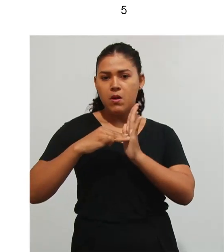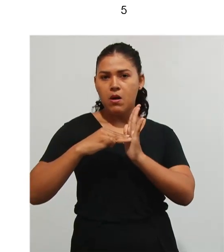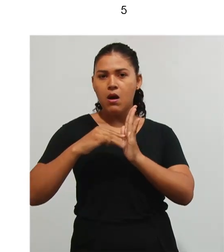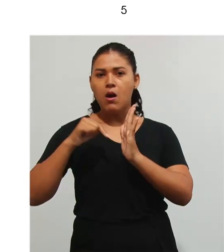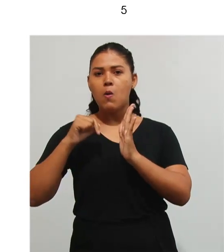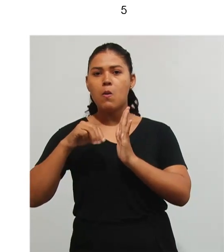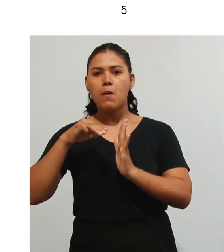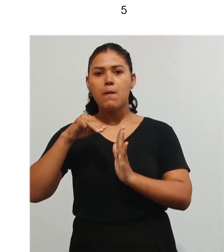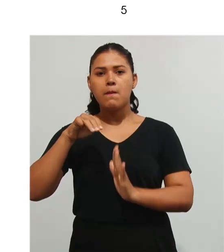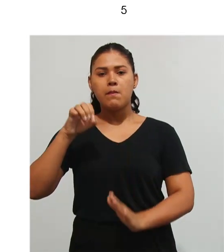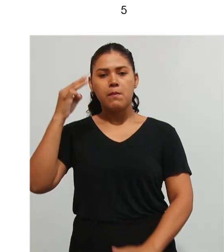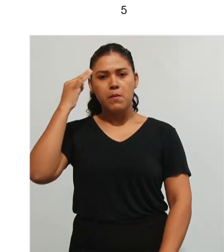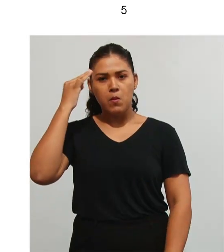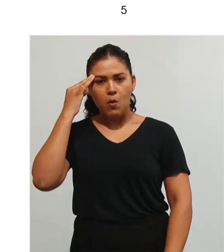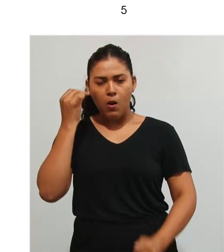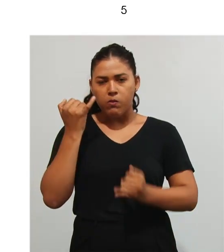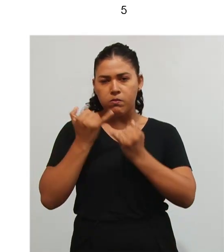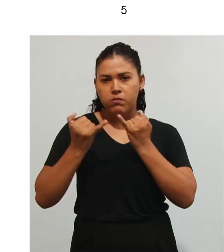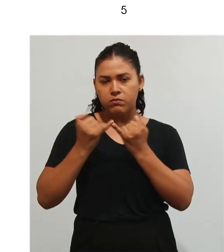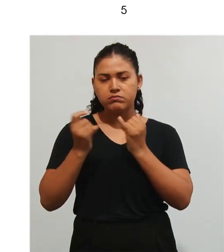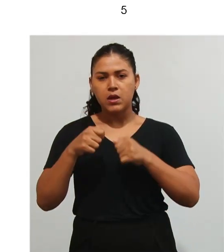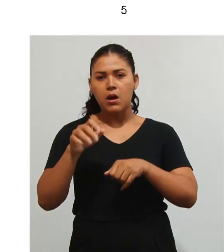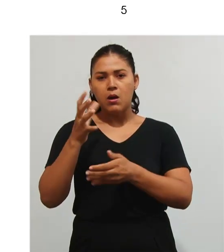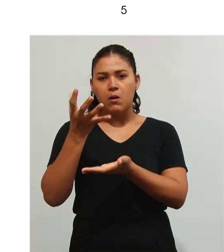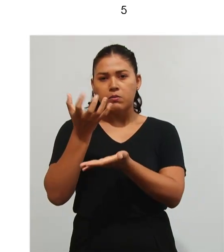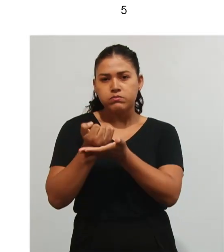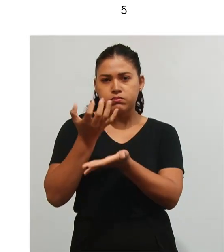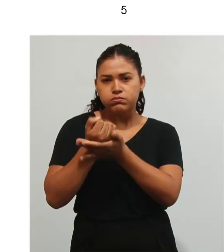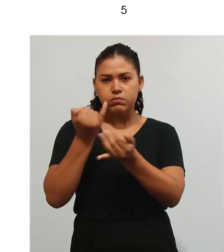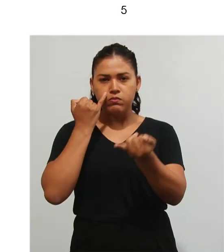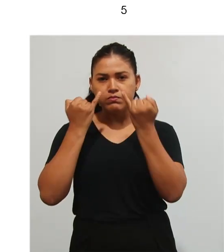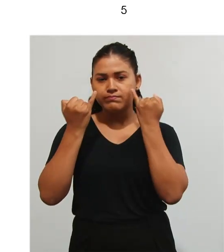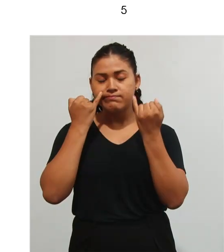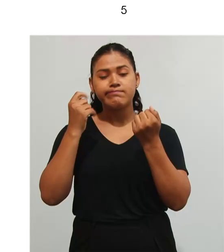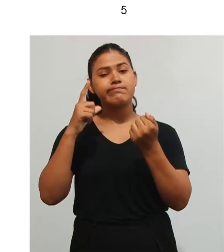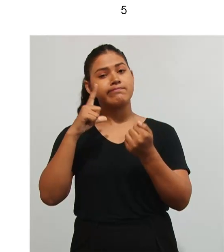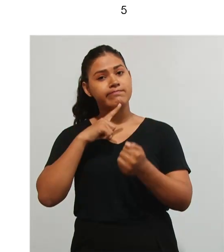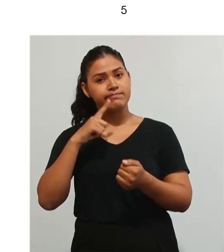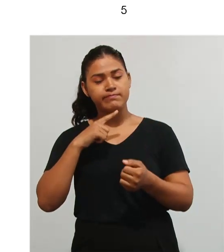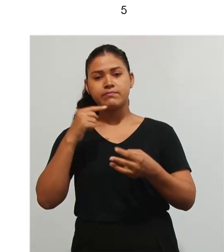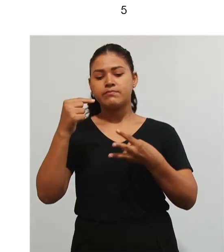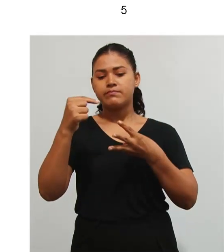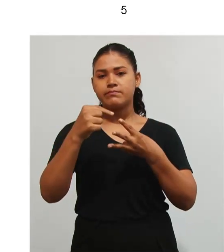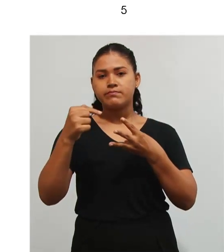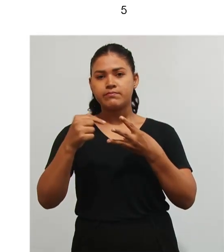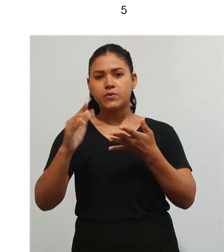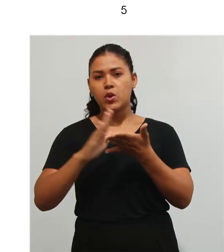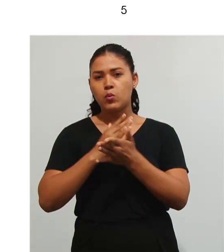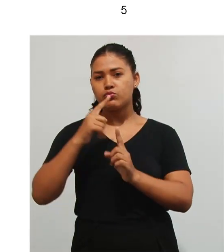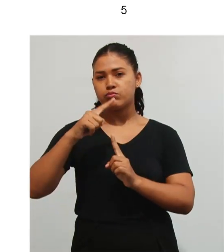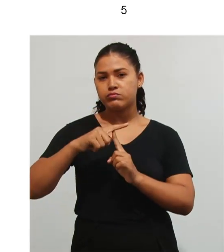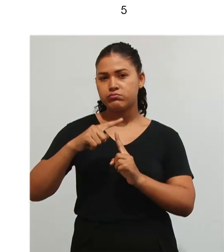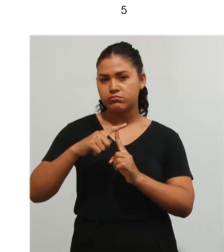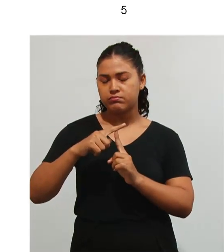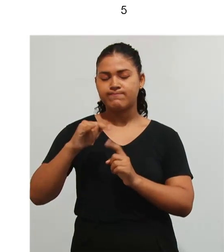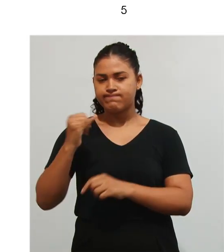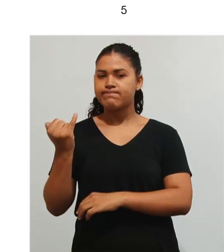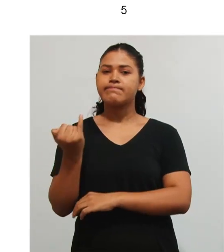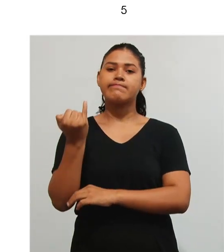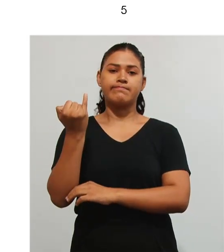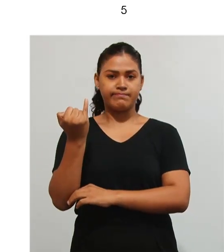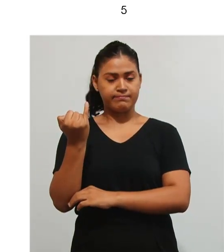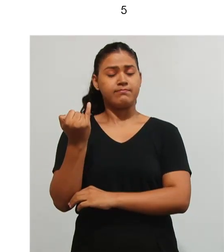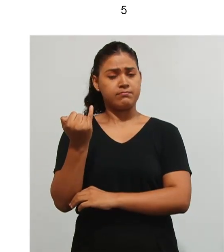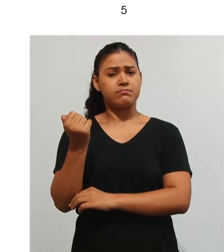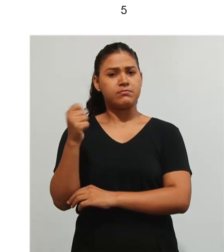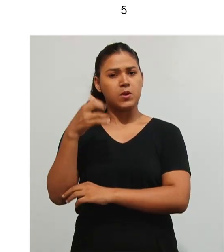finalidade de realizar armazenamento de dados. E aí elas possuem algumas classificações muito importantes em relação à